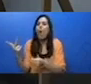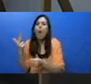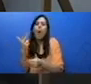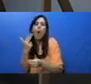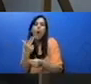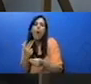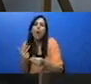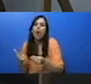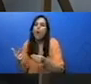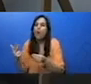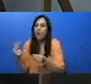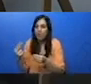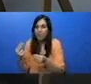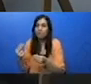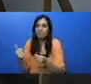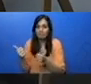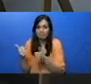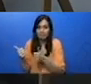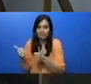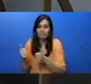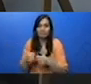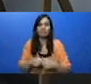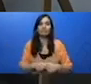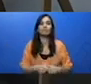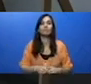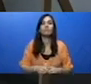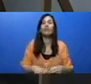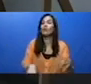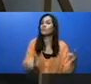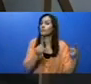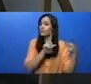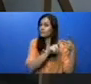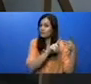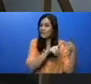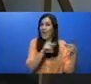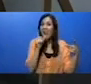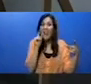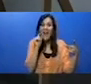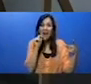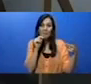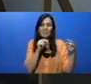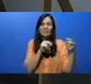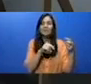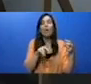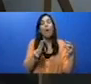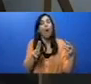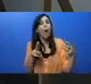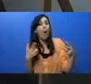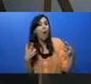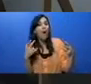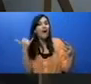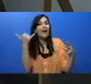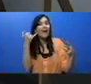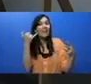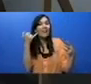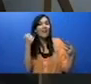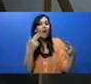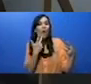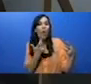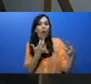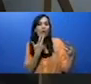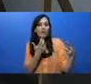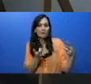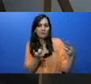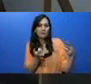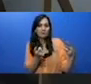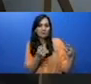anexo, que depois eu vou mostrar para vocês, tá? Também lápis ou caneta coloridos. Então, um jogador vai usar